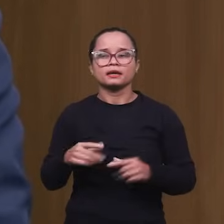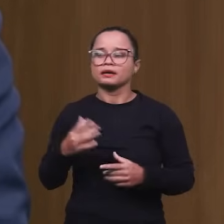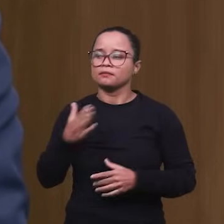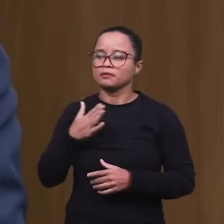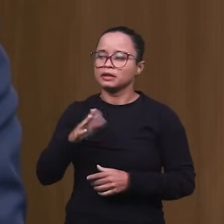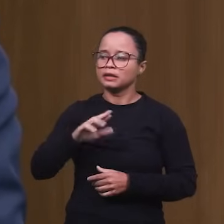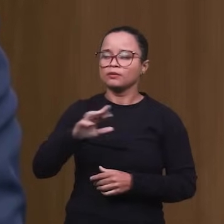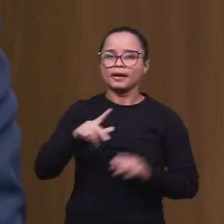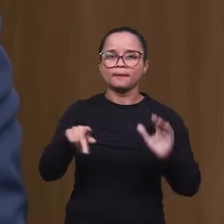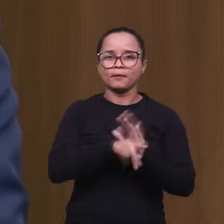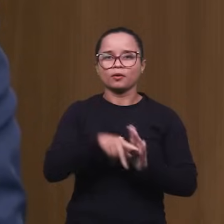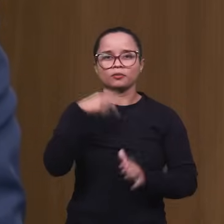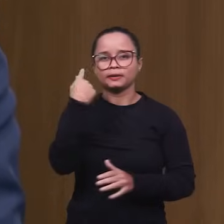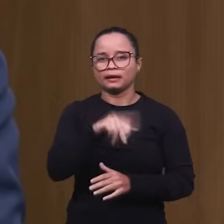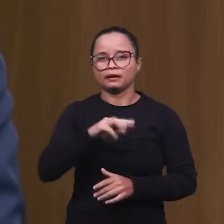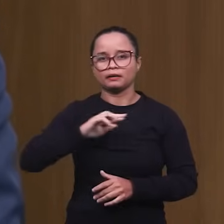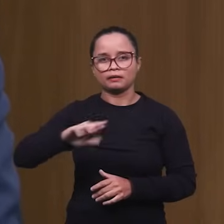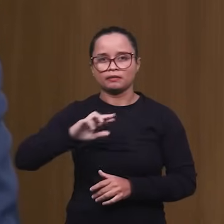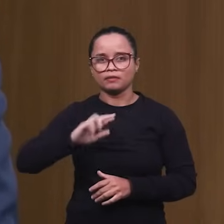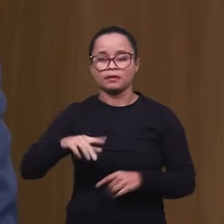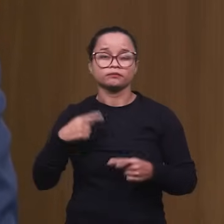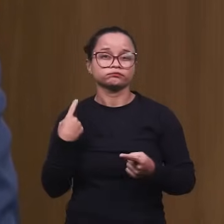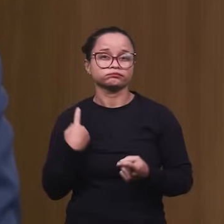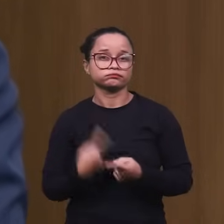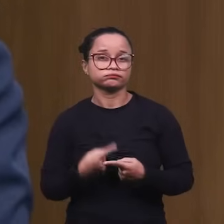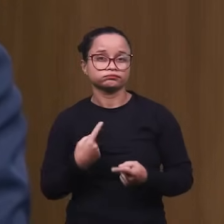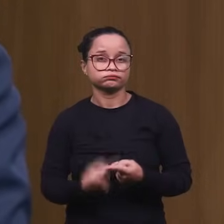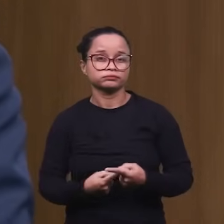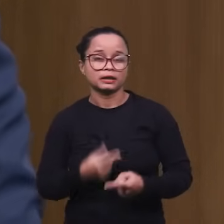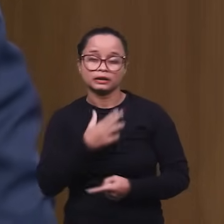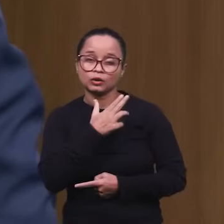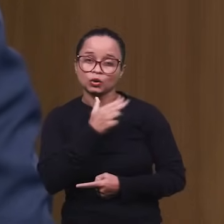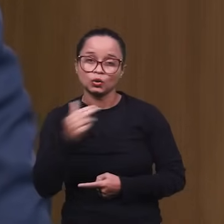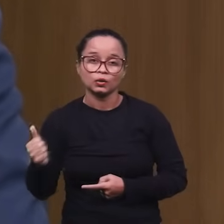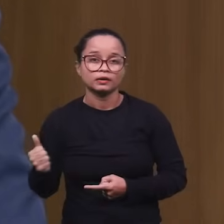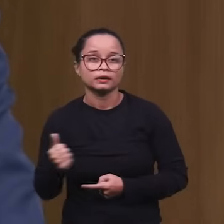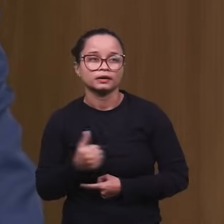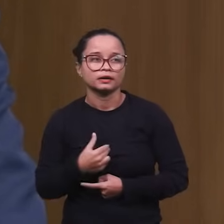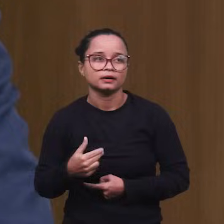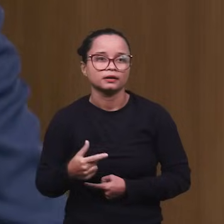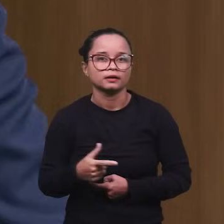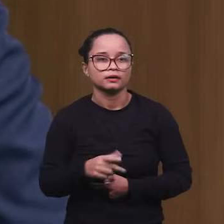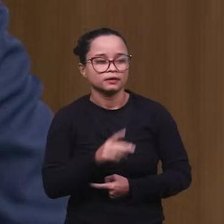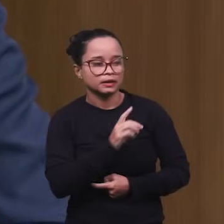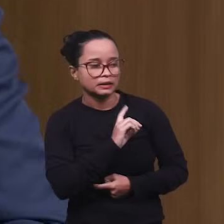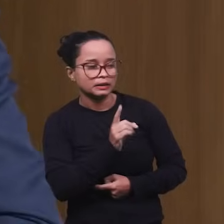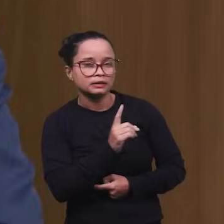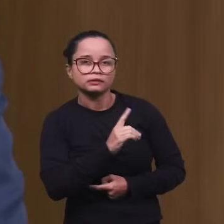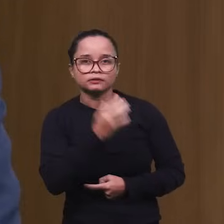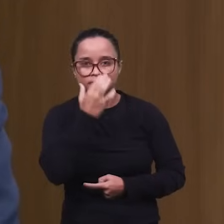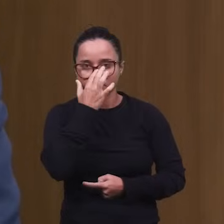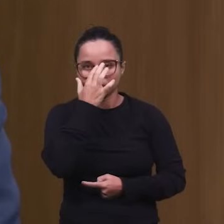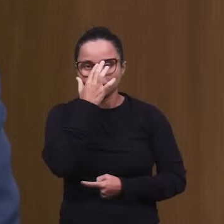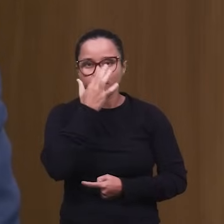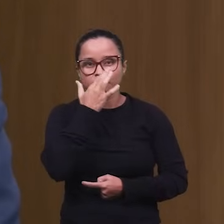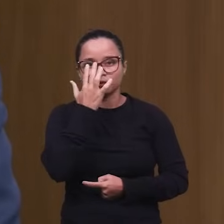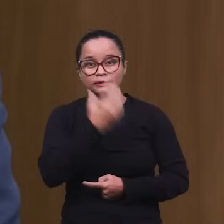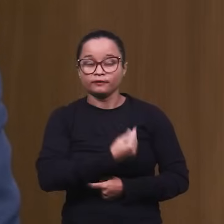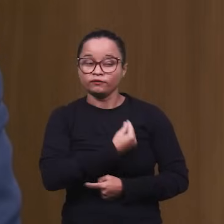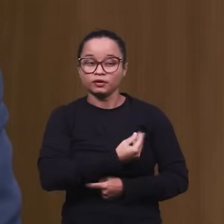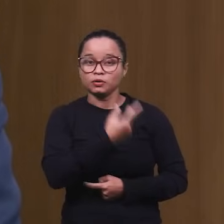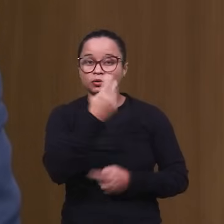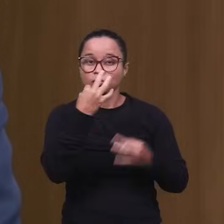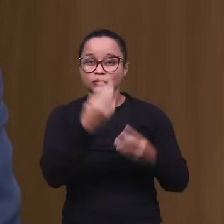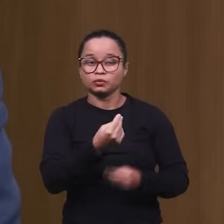que não era dele, Por quê? Porque ele nunca tinha ouvido um não durante a